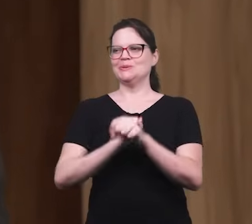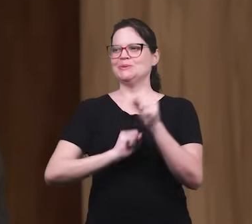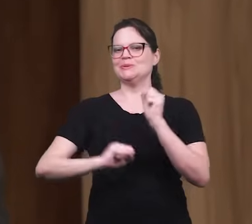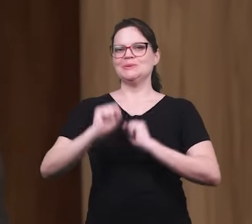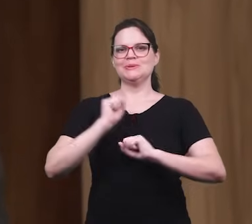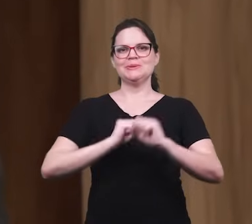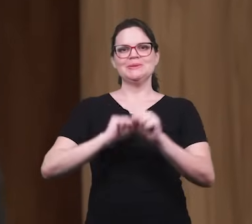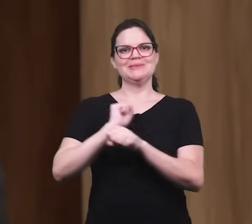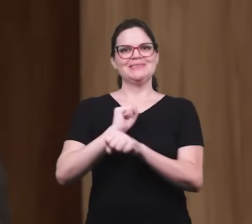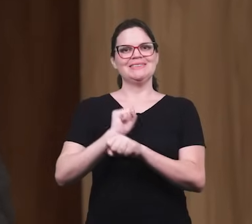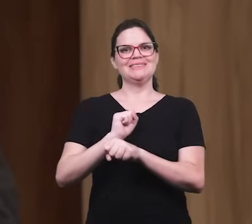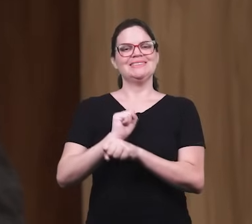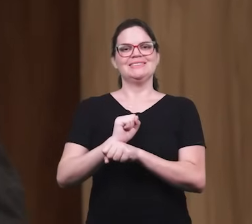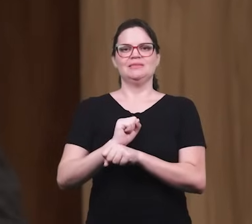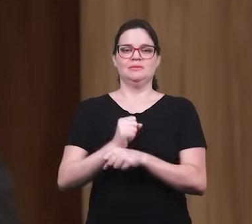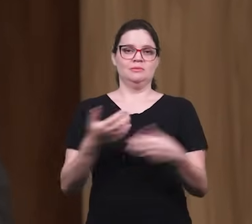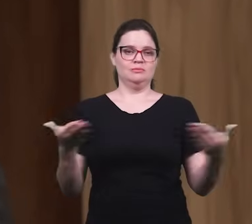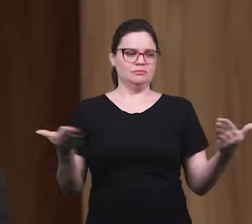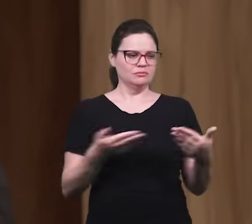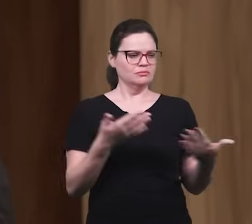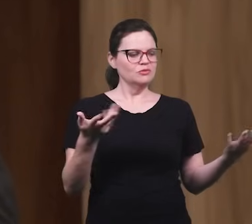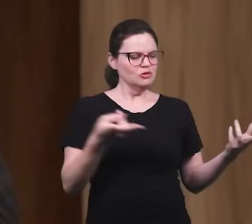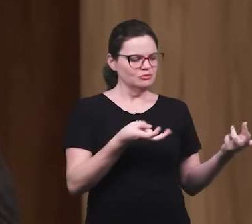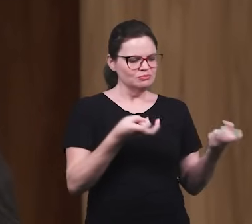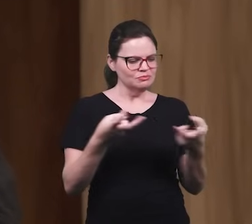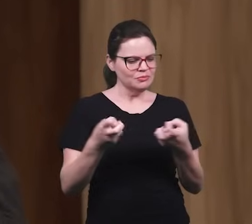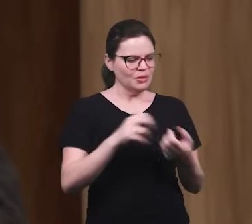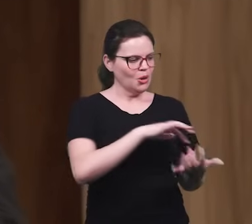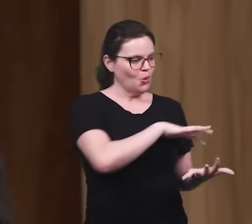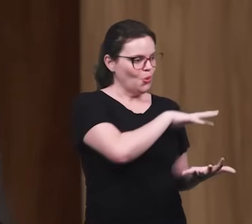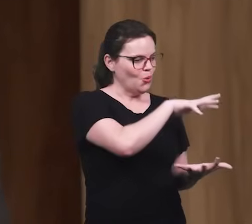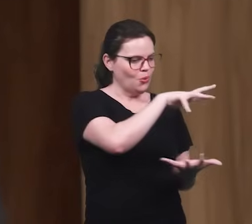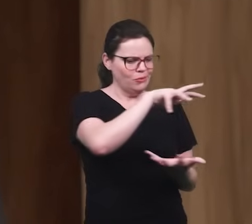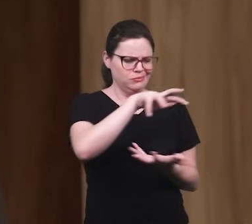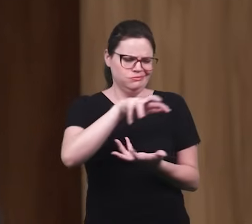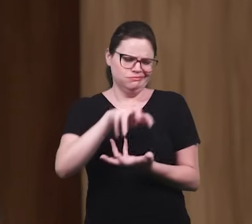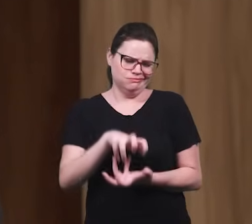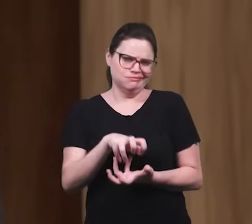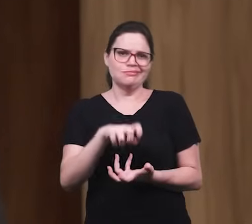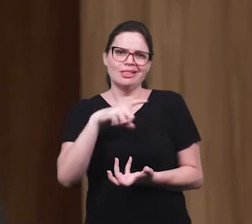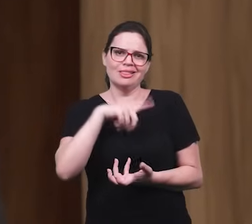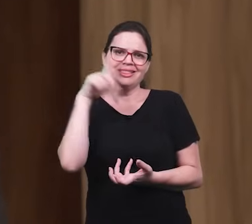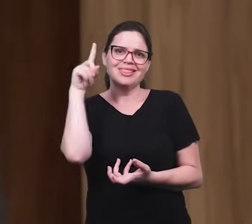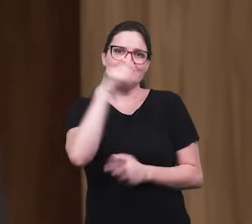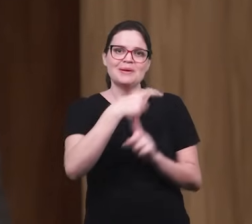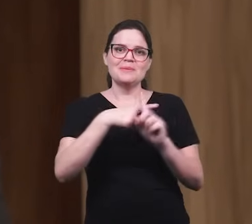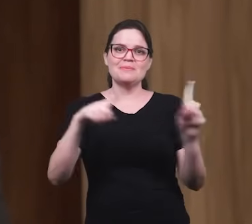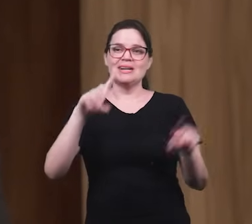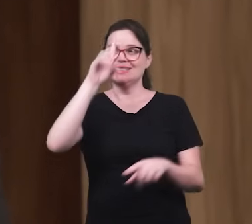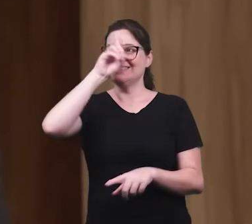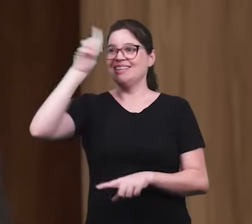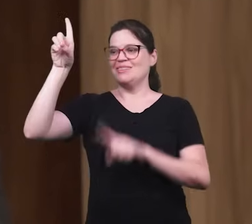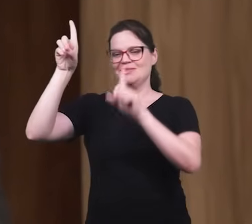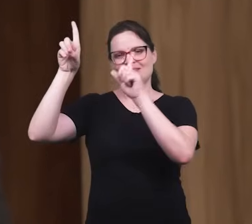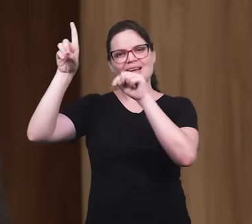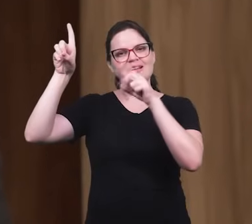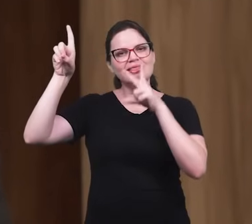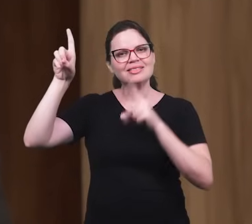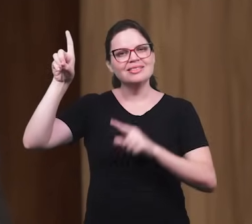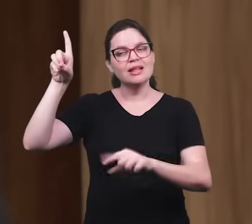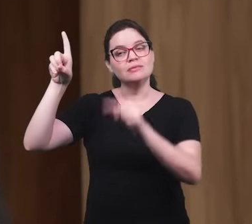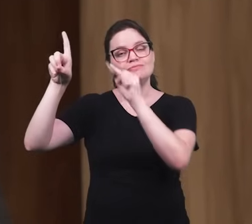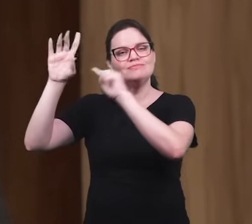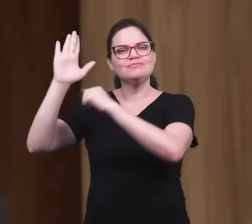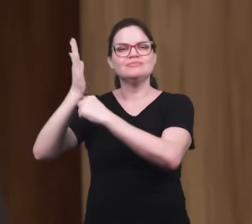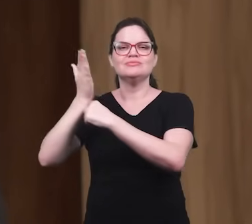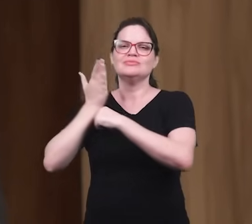nós vivemos. Um mundo que está envelhecendo, que tem uma série de dificuldades, mas há um Deus eterno que tem nos ajudado,